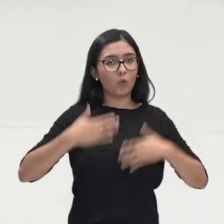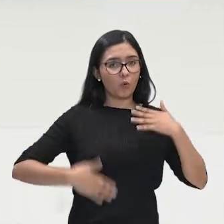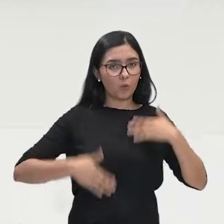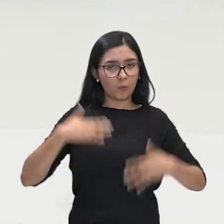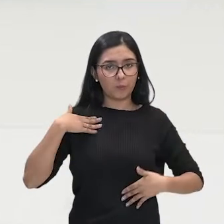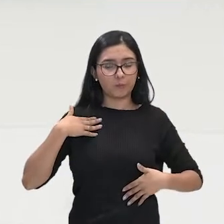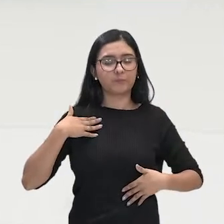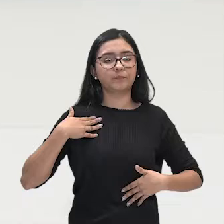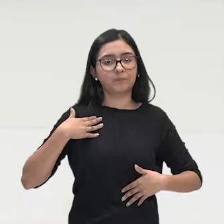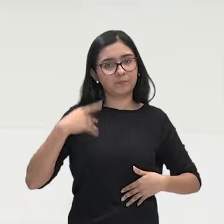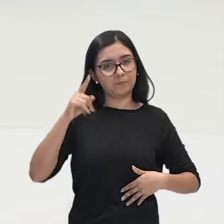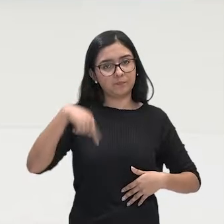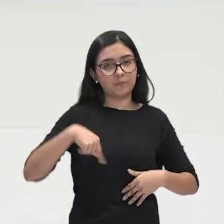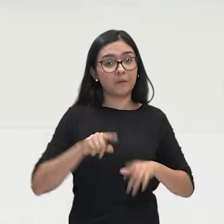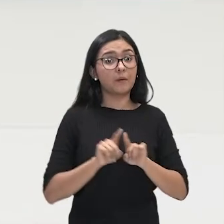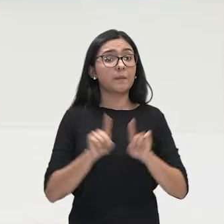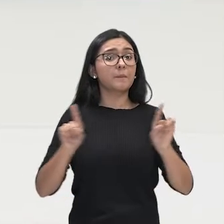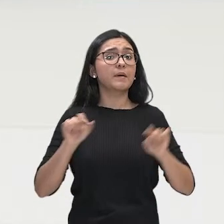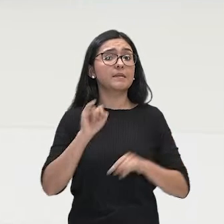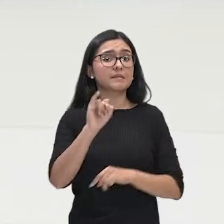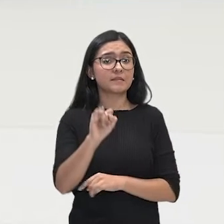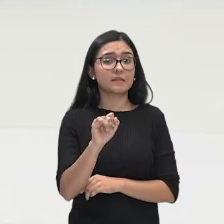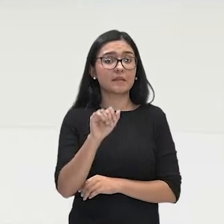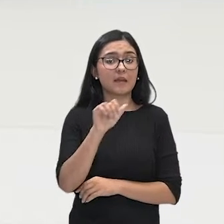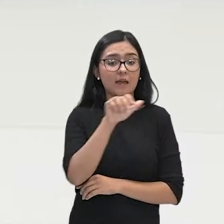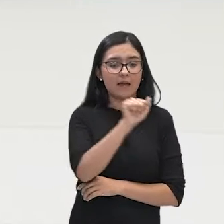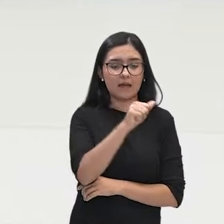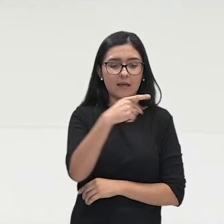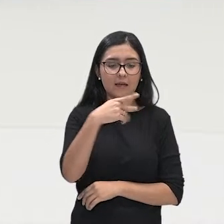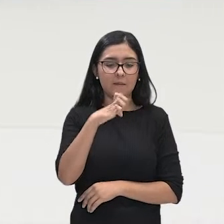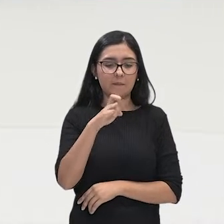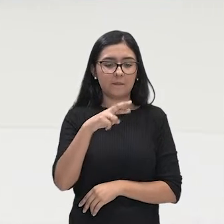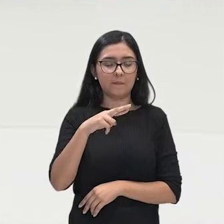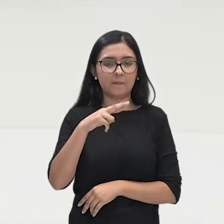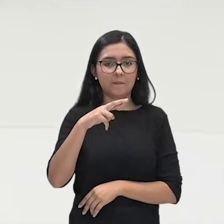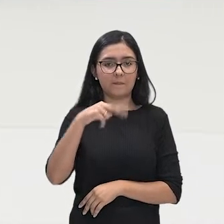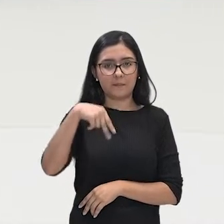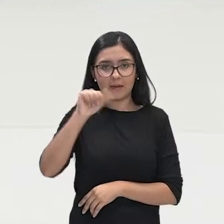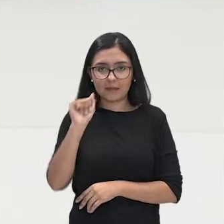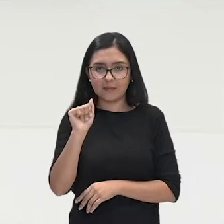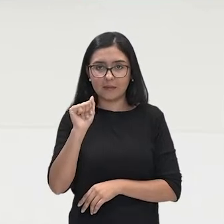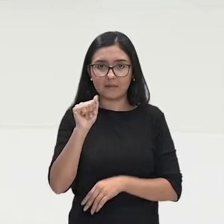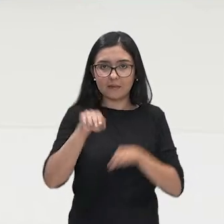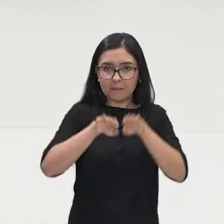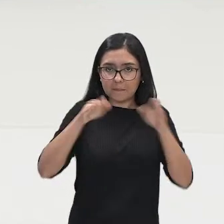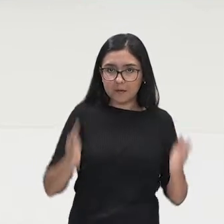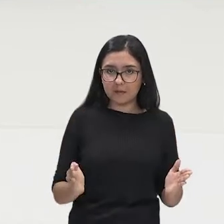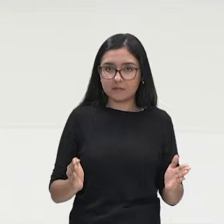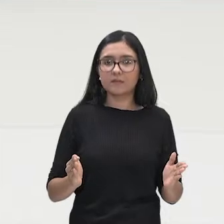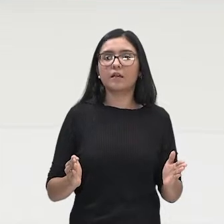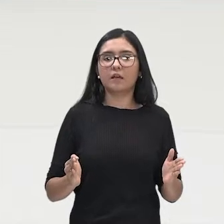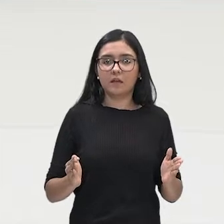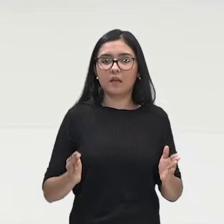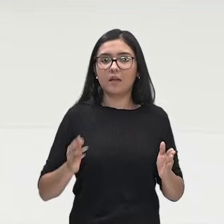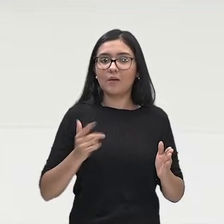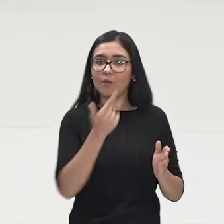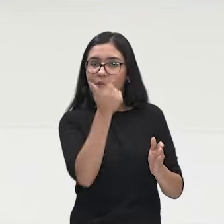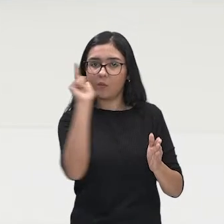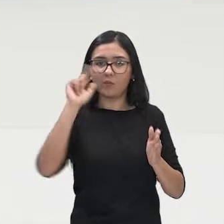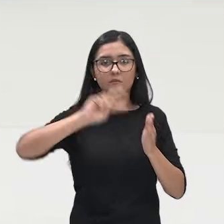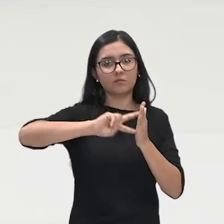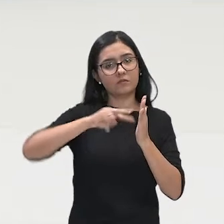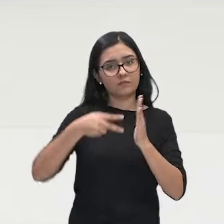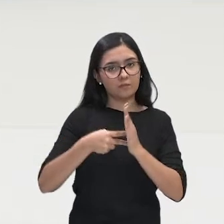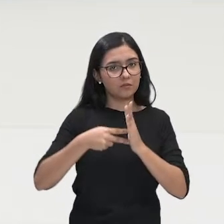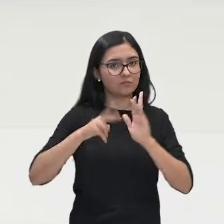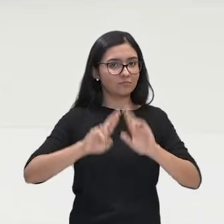corpo humano. Mas se eu digo a perna da mesa, ela já toma outro sentido, é um